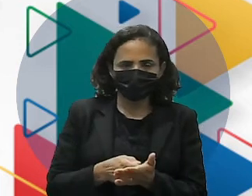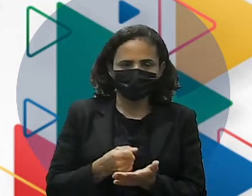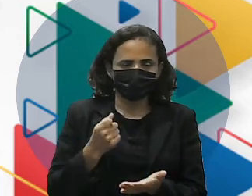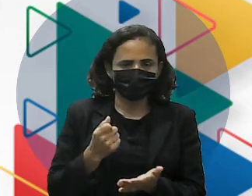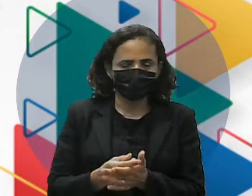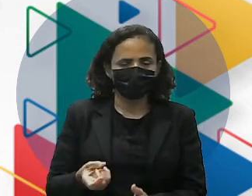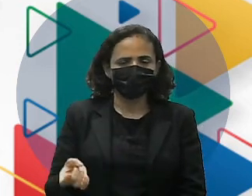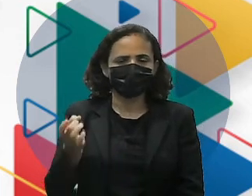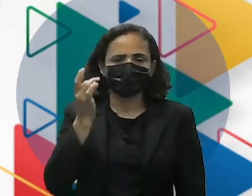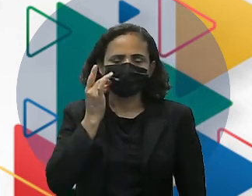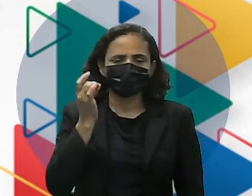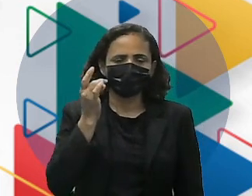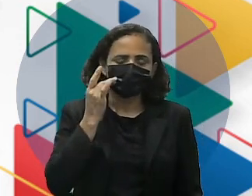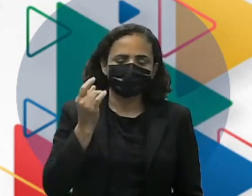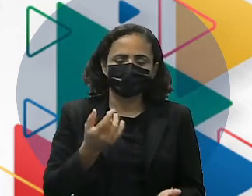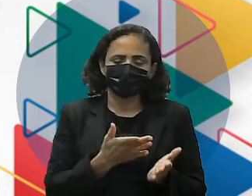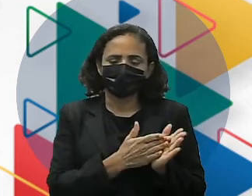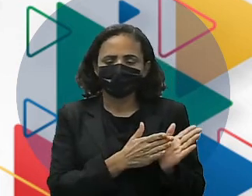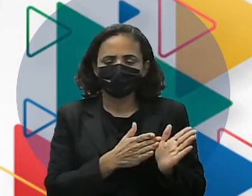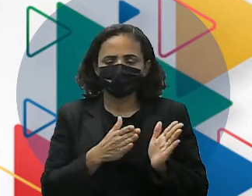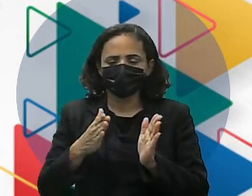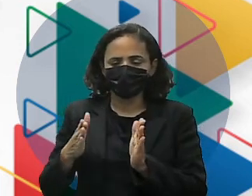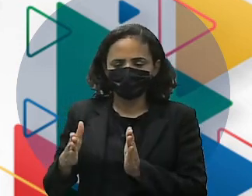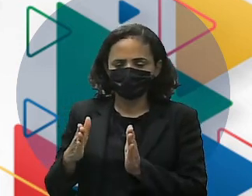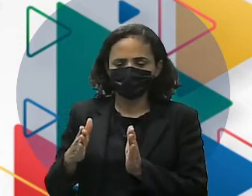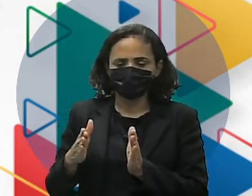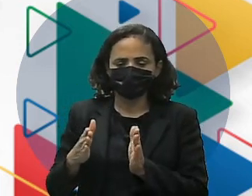uma grandeza